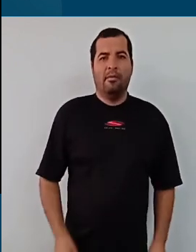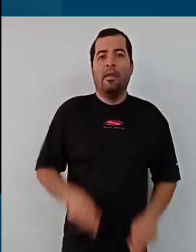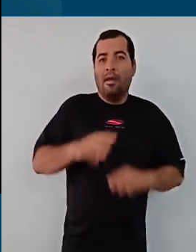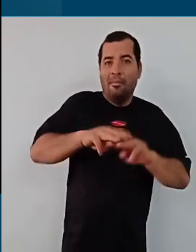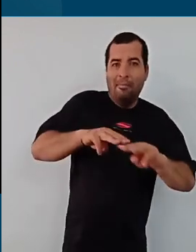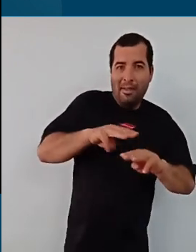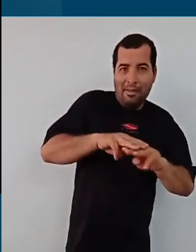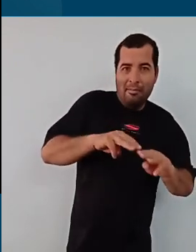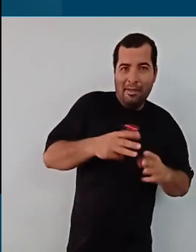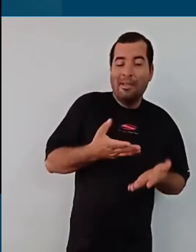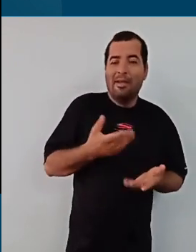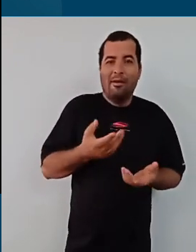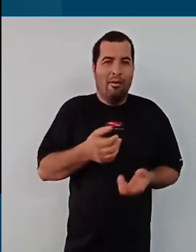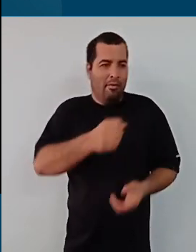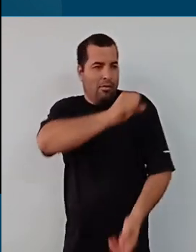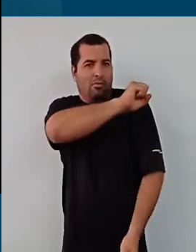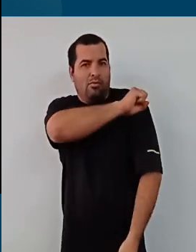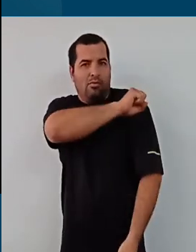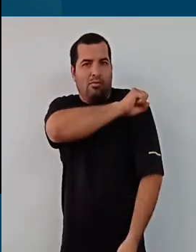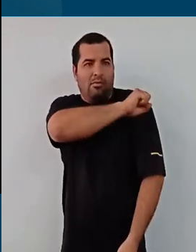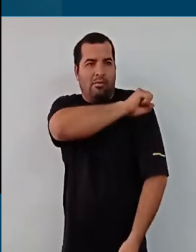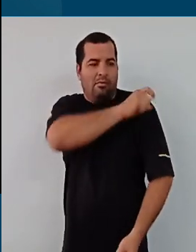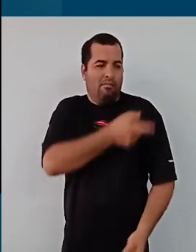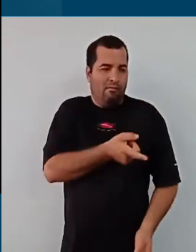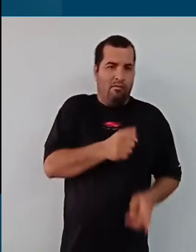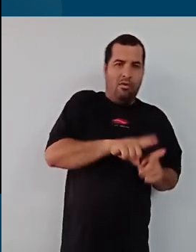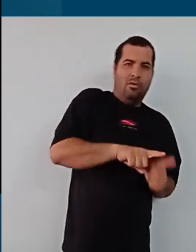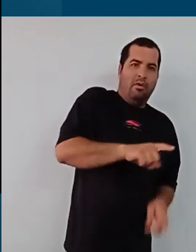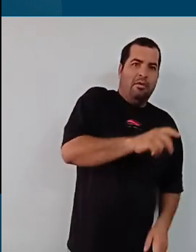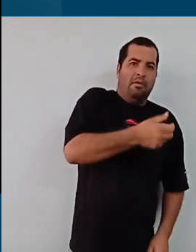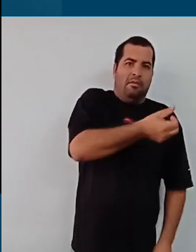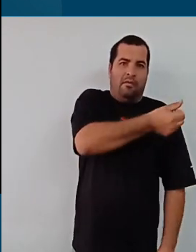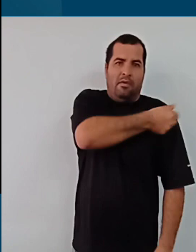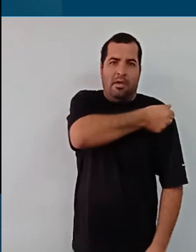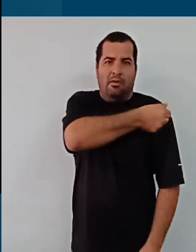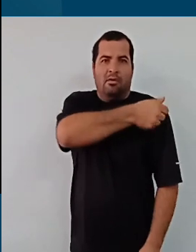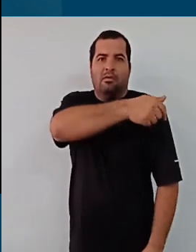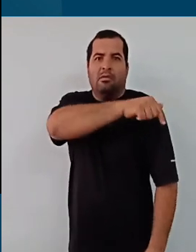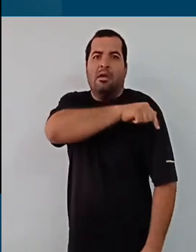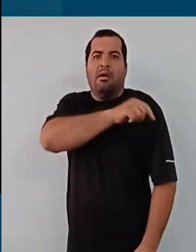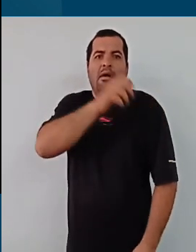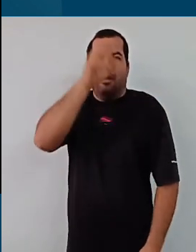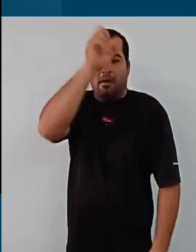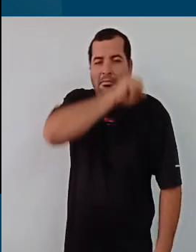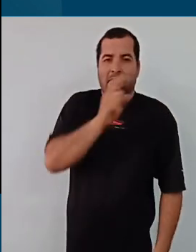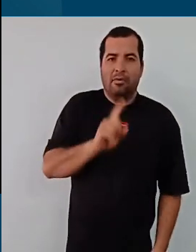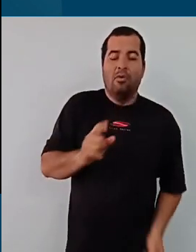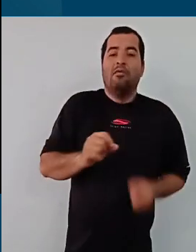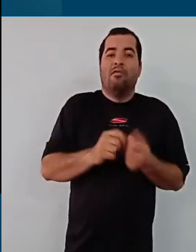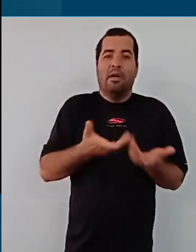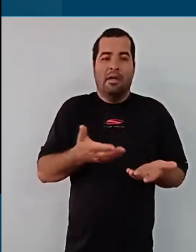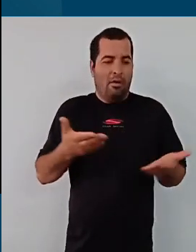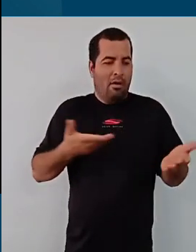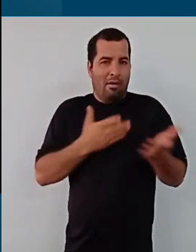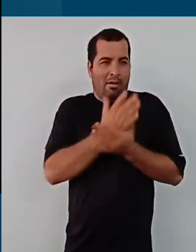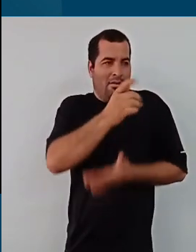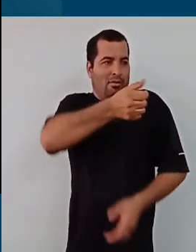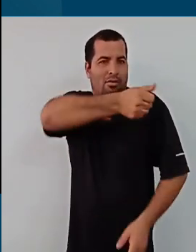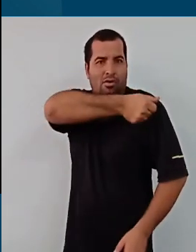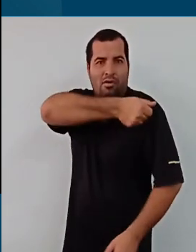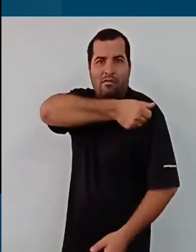Matemática, tá bom, o aluno está no 8º ano, não teve o 6º e o 7º, então não aprendeu álgebra. E agora? Jogo ele no 9º e faço o